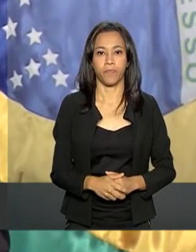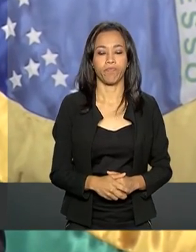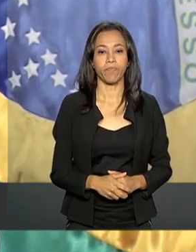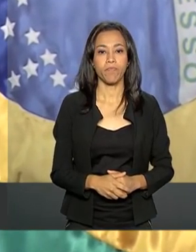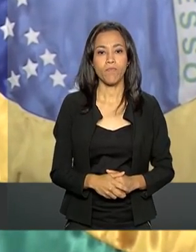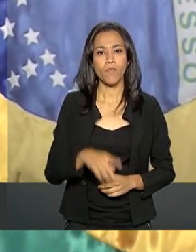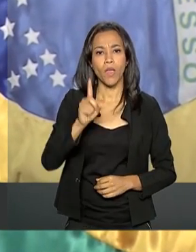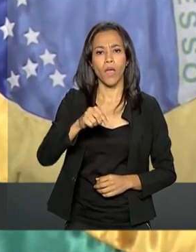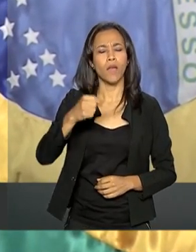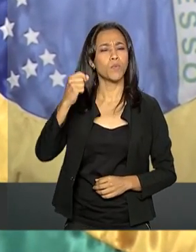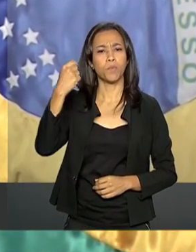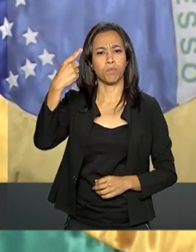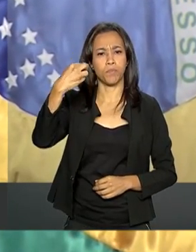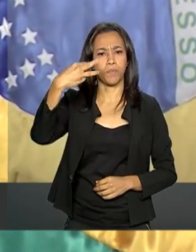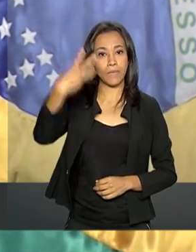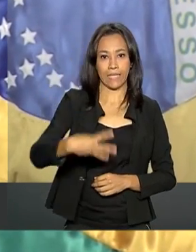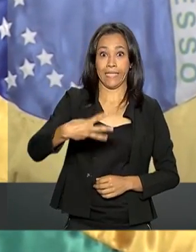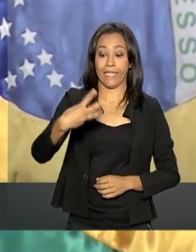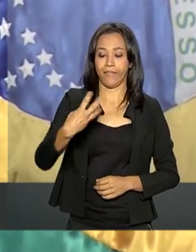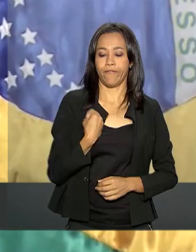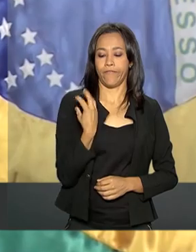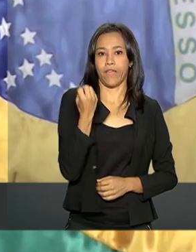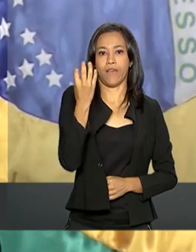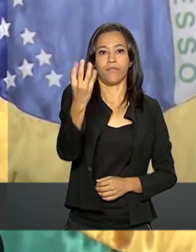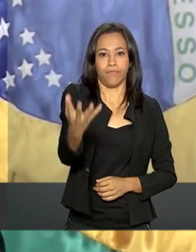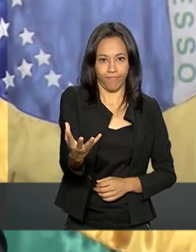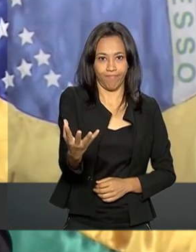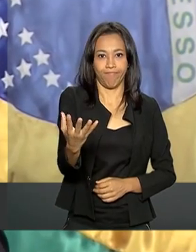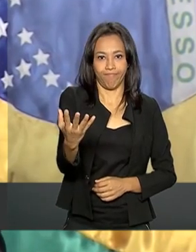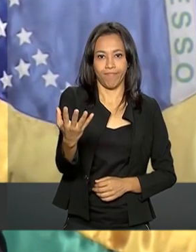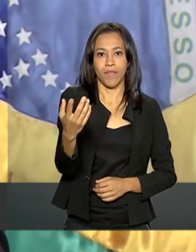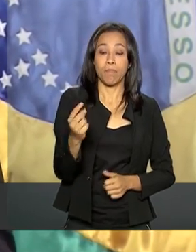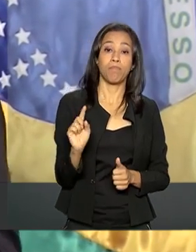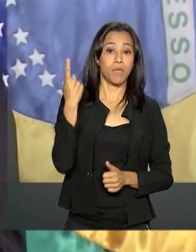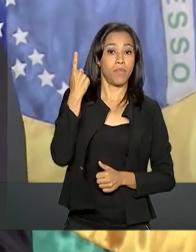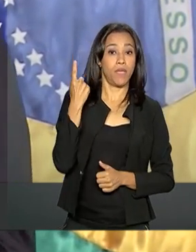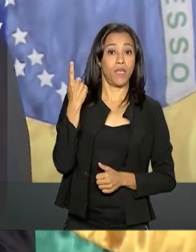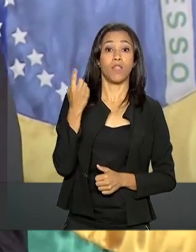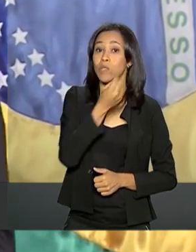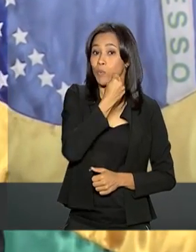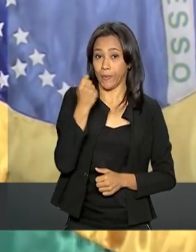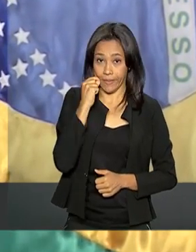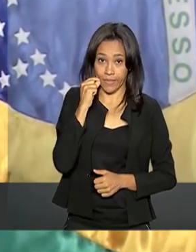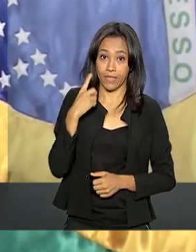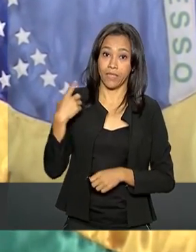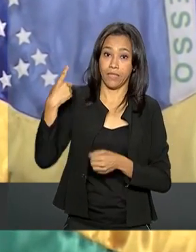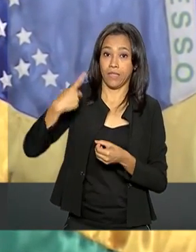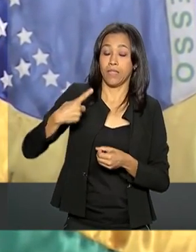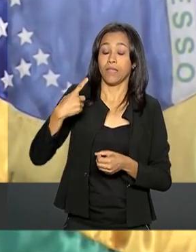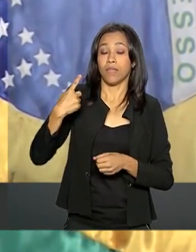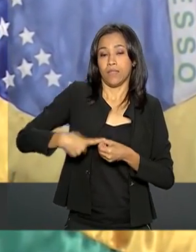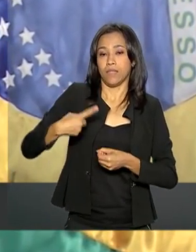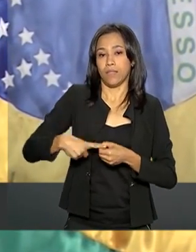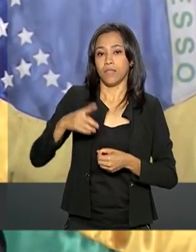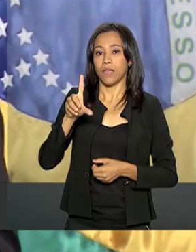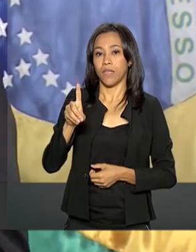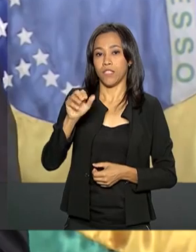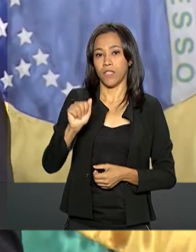essa é a terceira viagem que faço depois de eleito. Primeiro foi Davos, na Suíça, uma estreia para